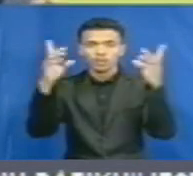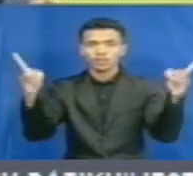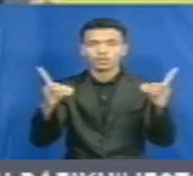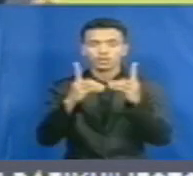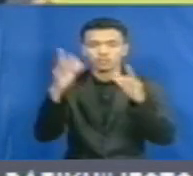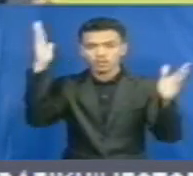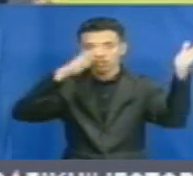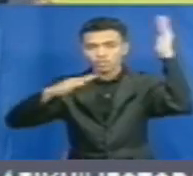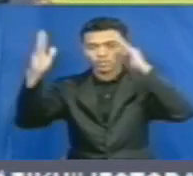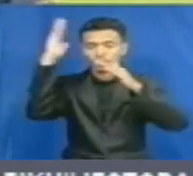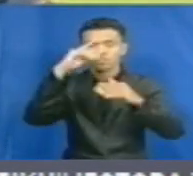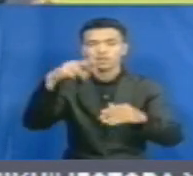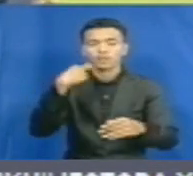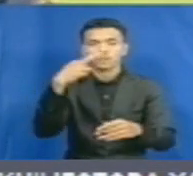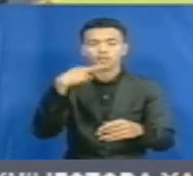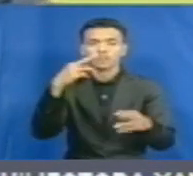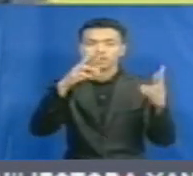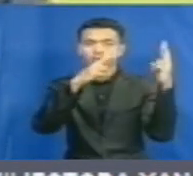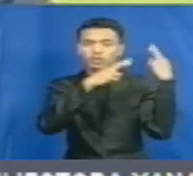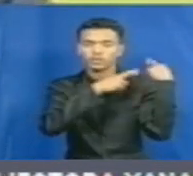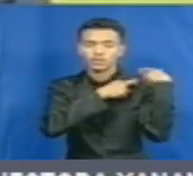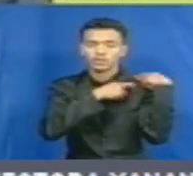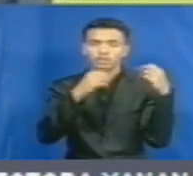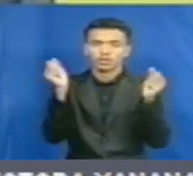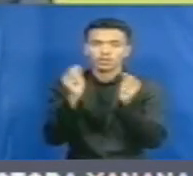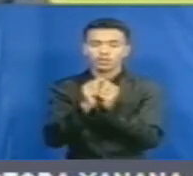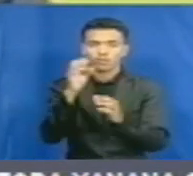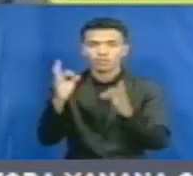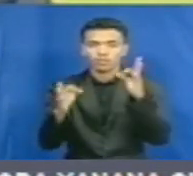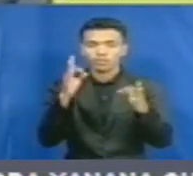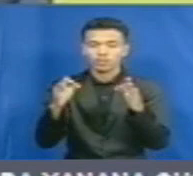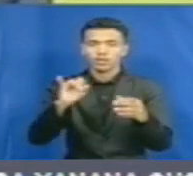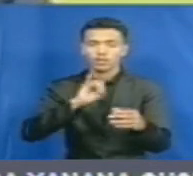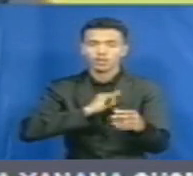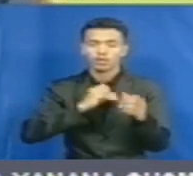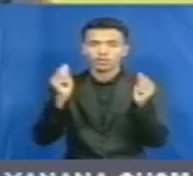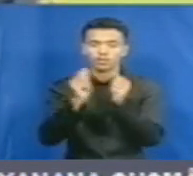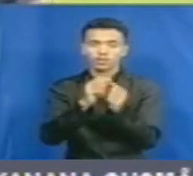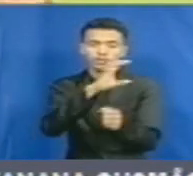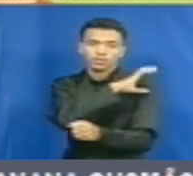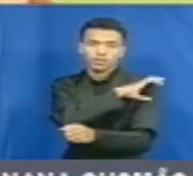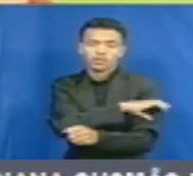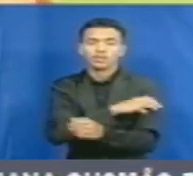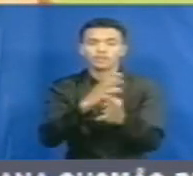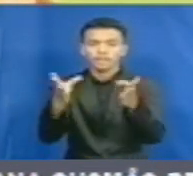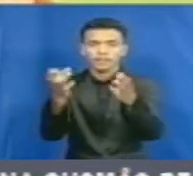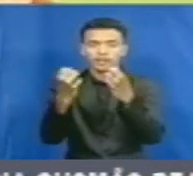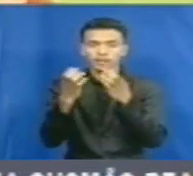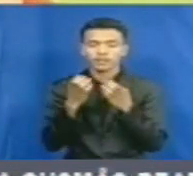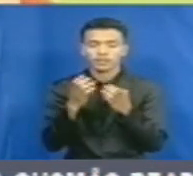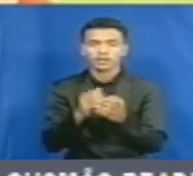problem ruma se makatu responsabilidade hoi dane hau ho parte siguransa konkorda malu kata dia